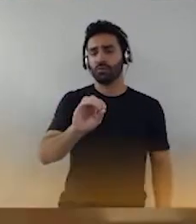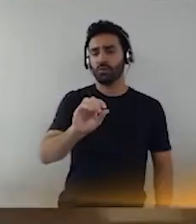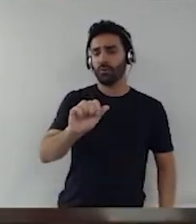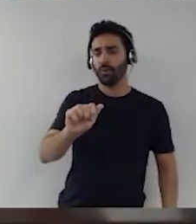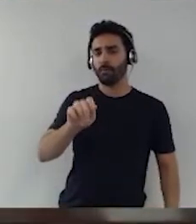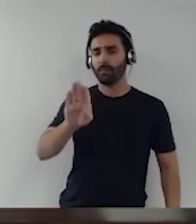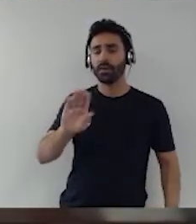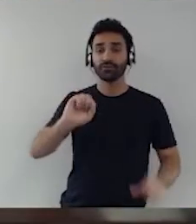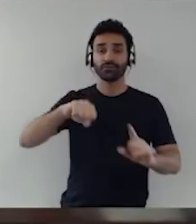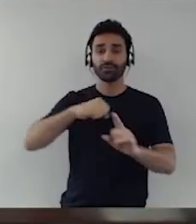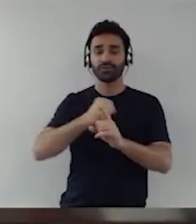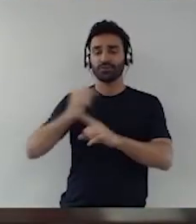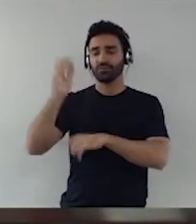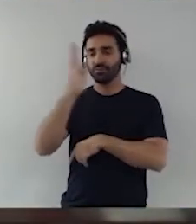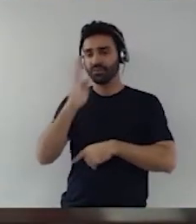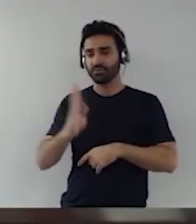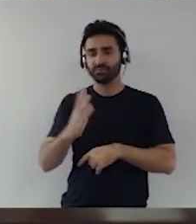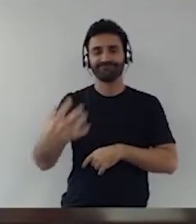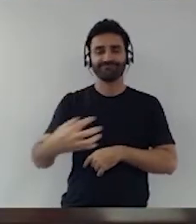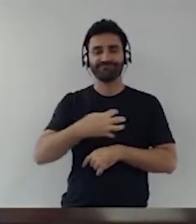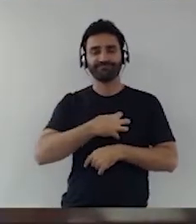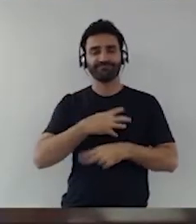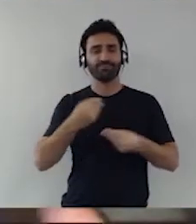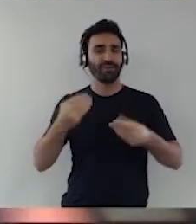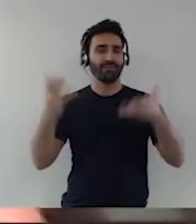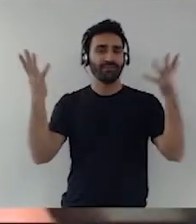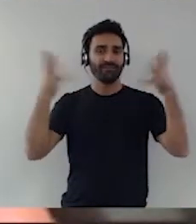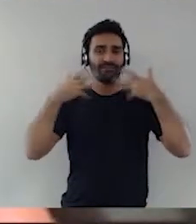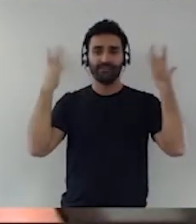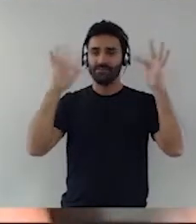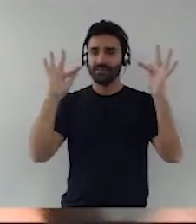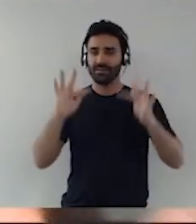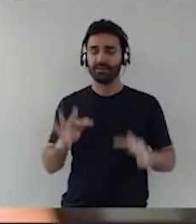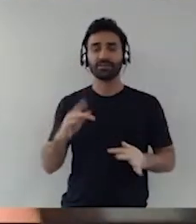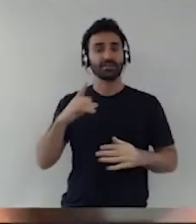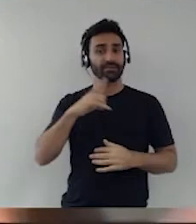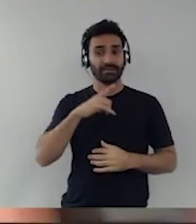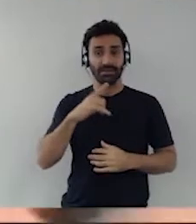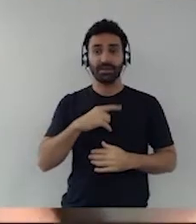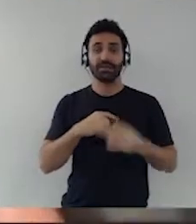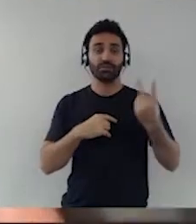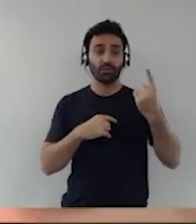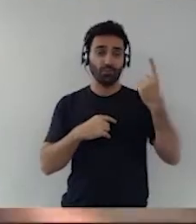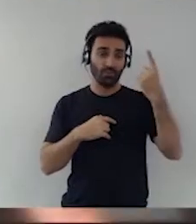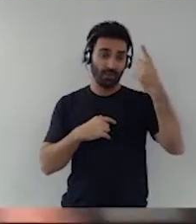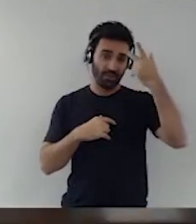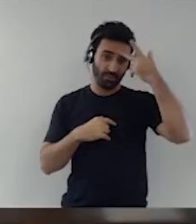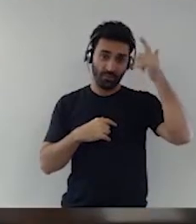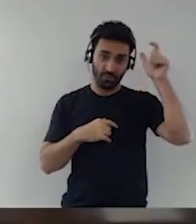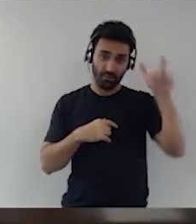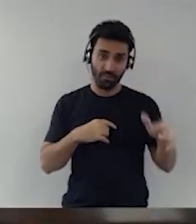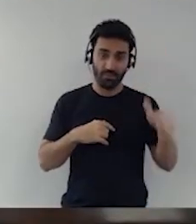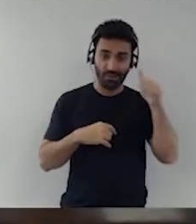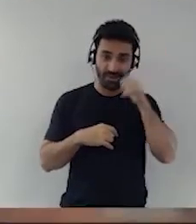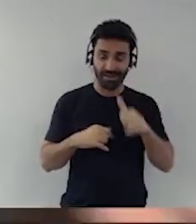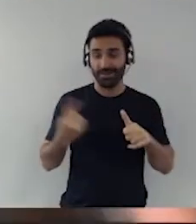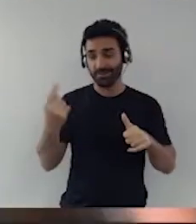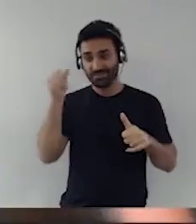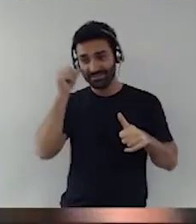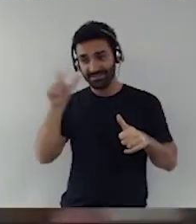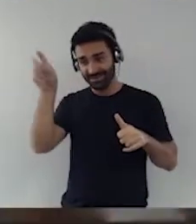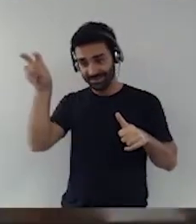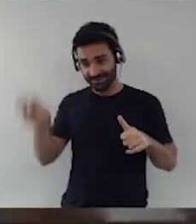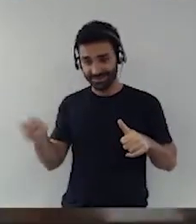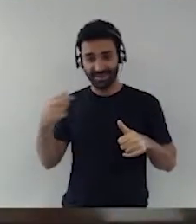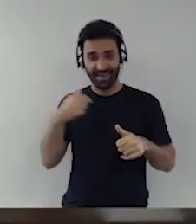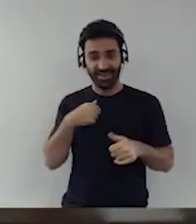brasileira. Dizer que me sinto muito honrado aqui, imprensado por duas gigantes mulheres, duas